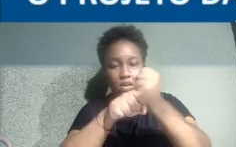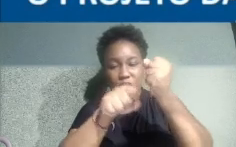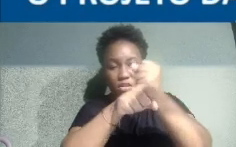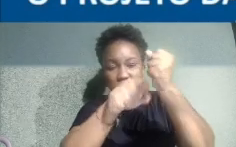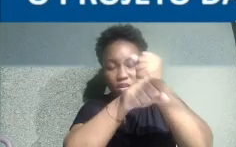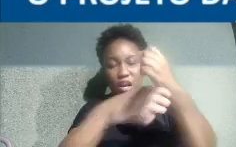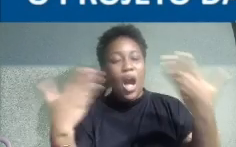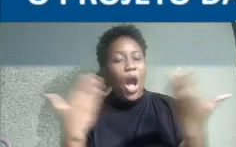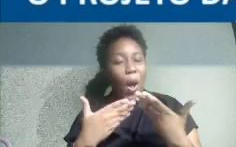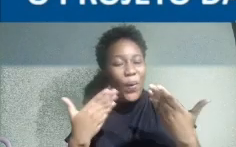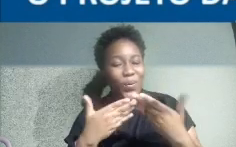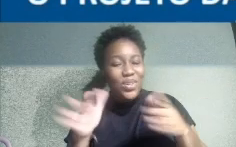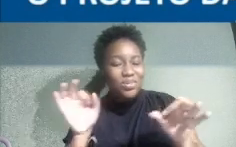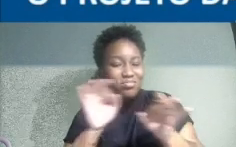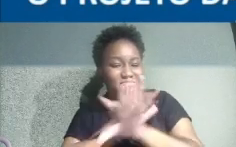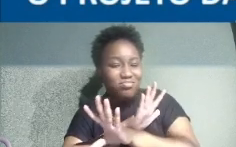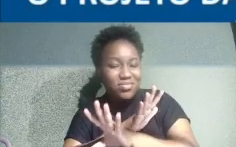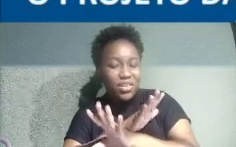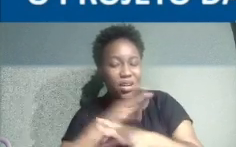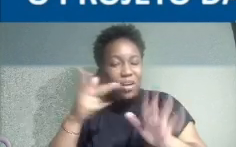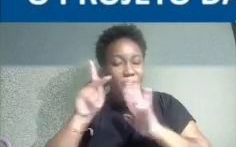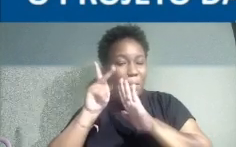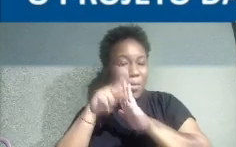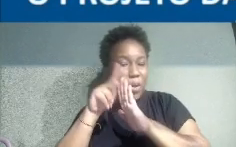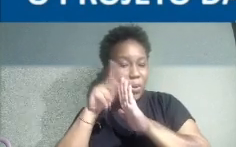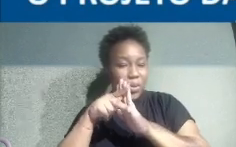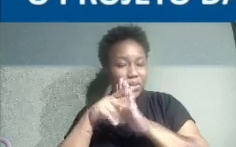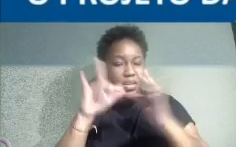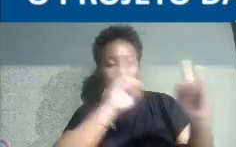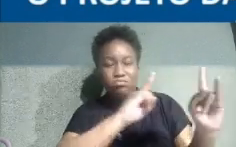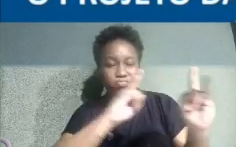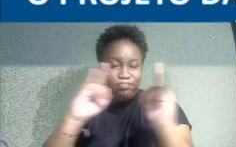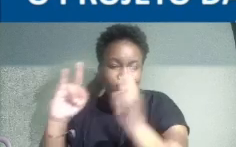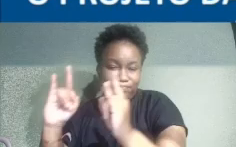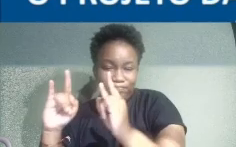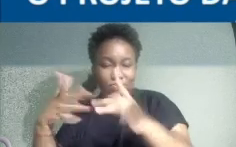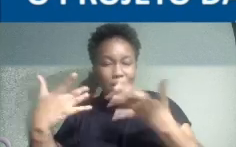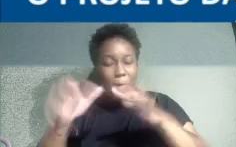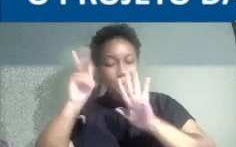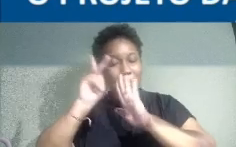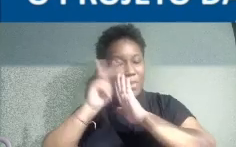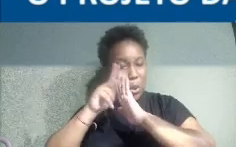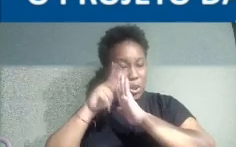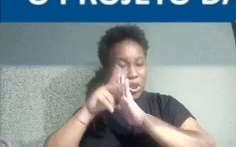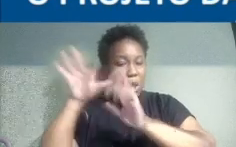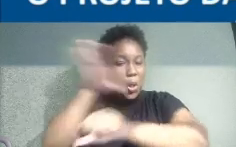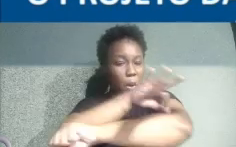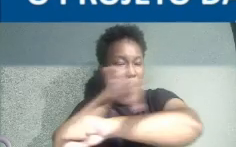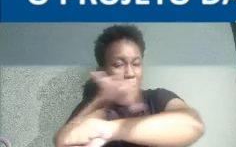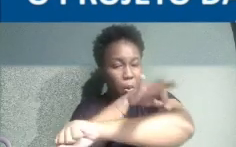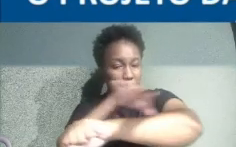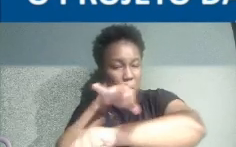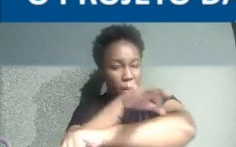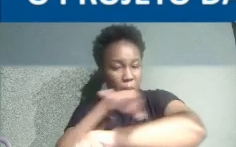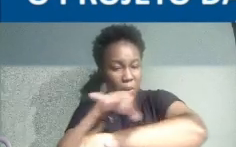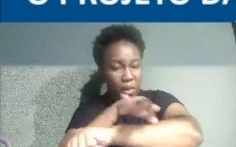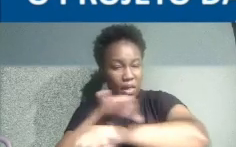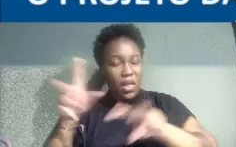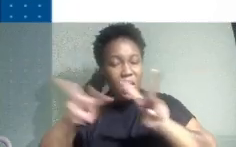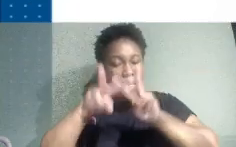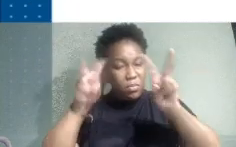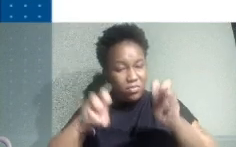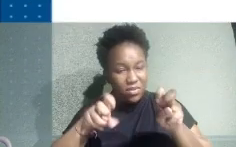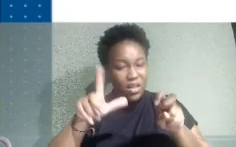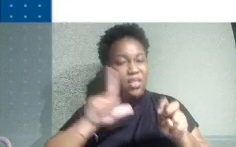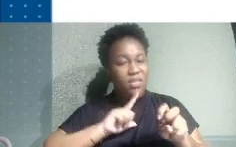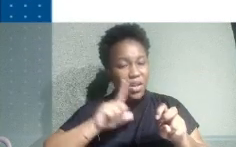Por fim, pessoal, vamos falar um pouquinho do projeto das instalações prediais e o projeto arquitetônico. Na verdade, eu acho que depois desse tema a gente tem ainda mais